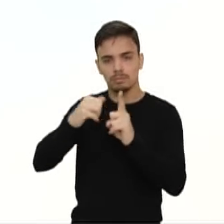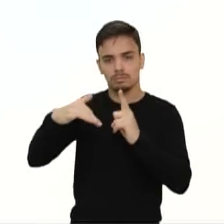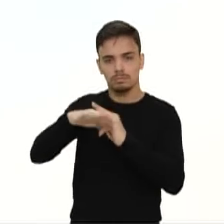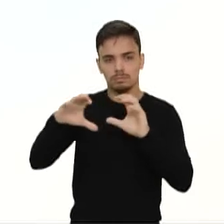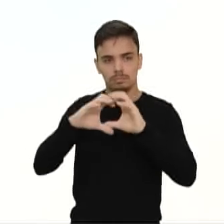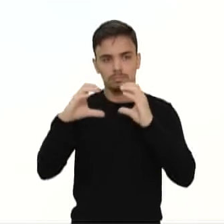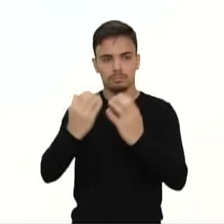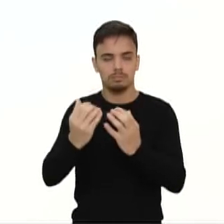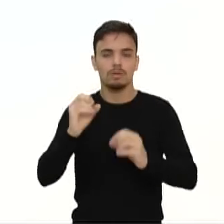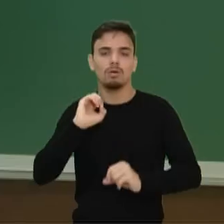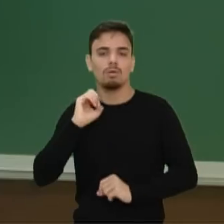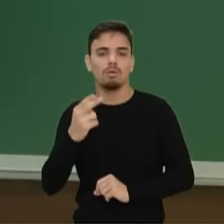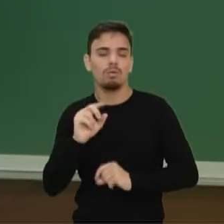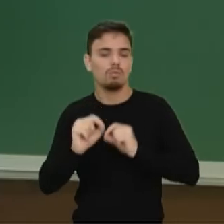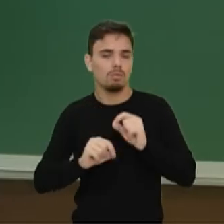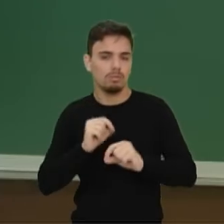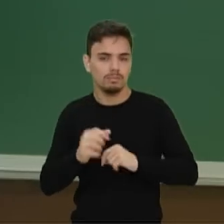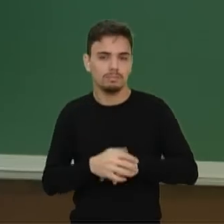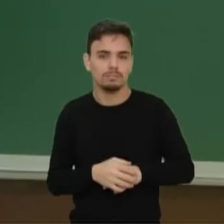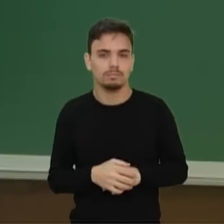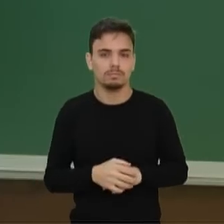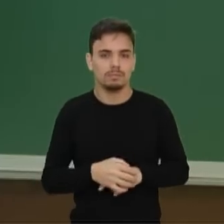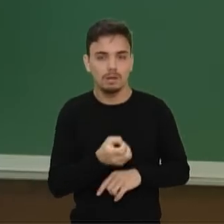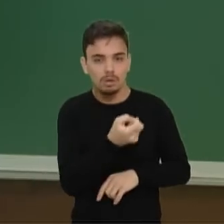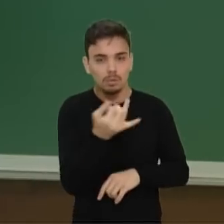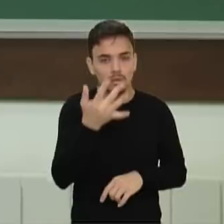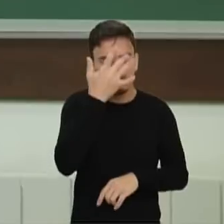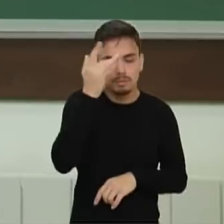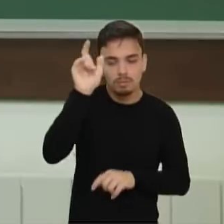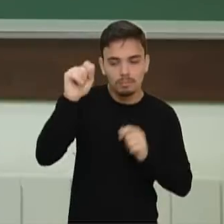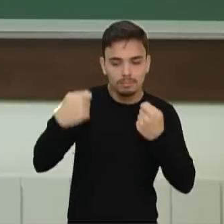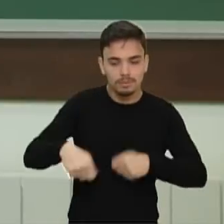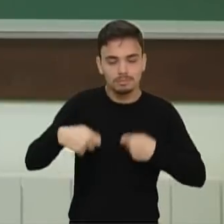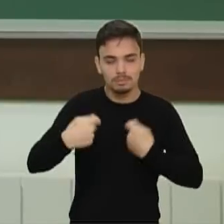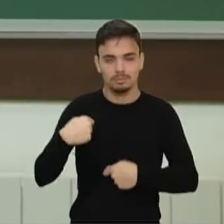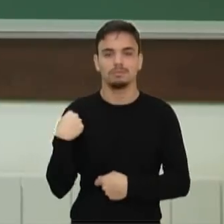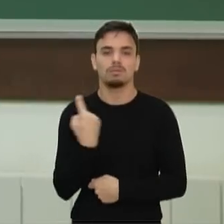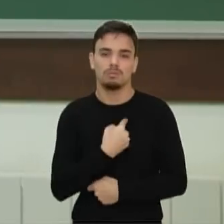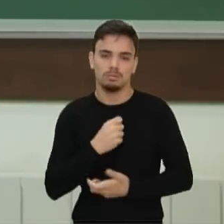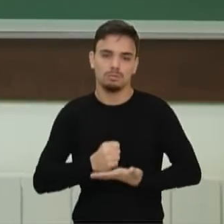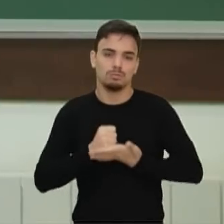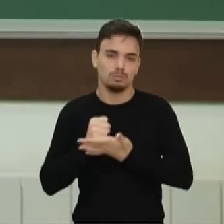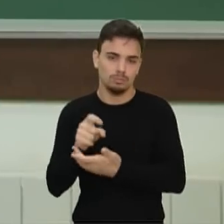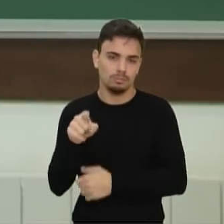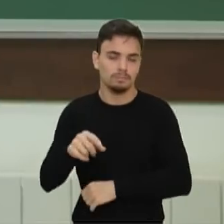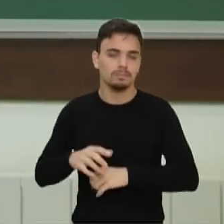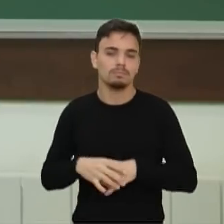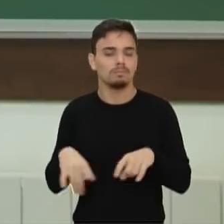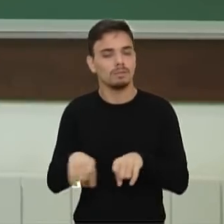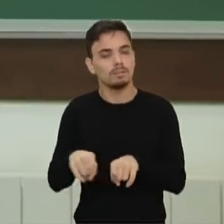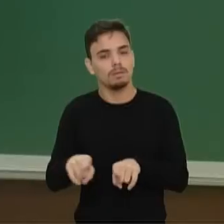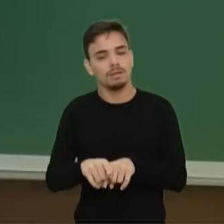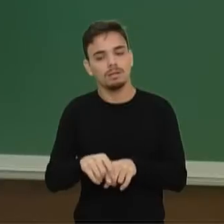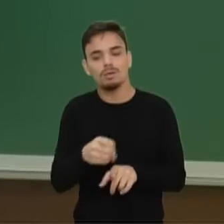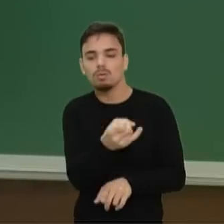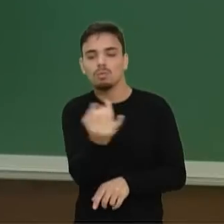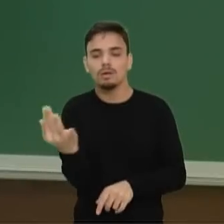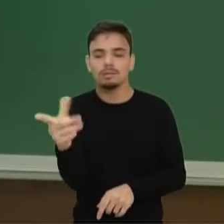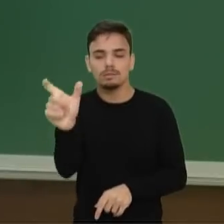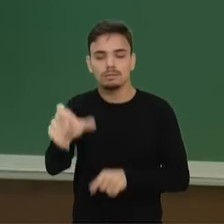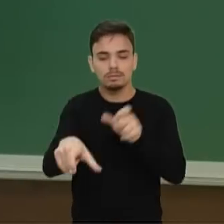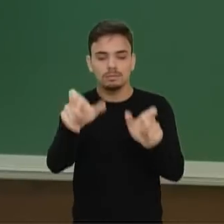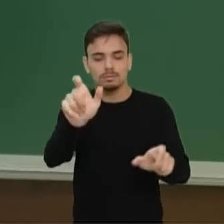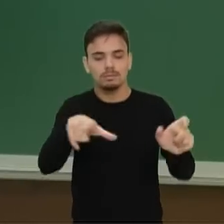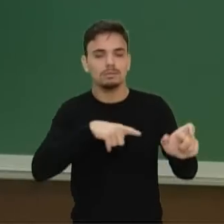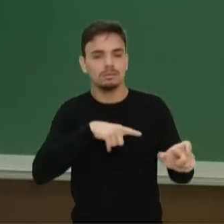comunitário. Ou seja, né, gente, quanta gente que precisa da nossa ajuda. Não é verdade? Quantos que estão lá